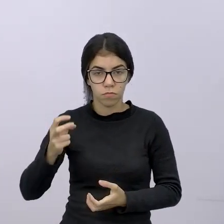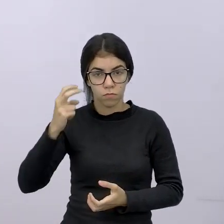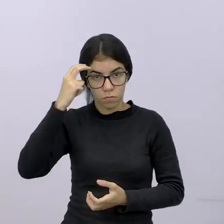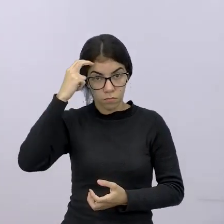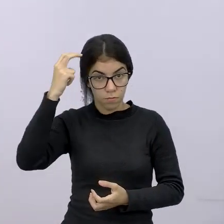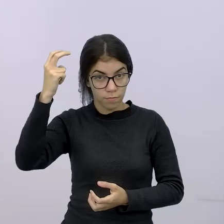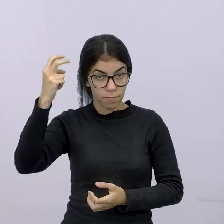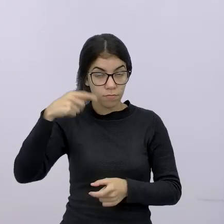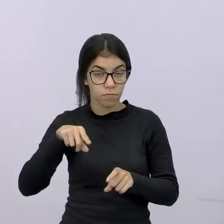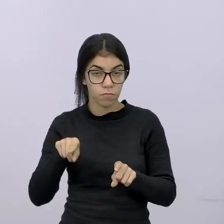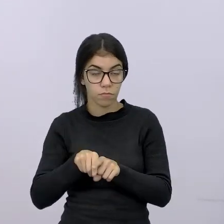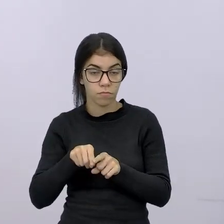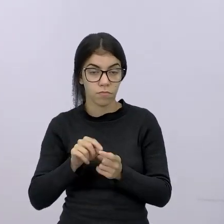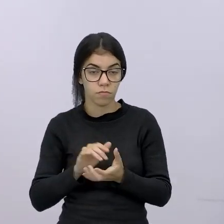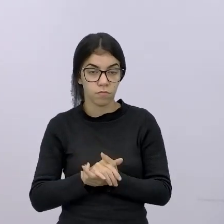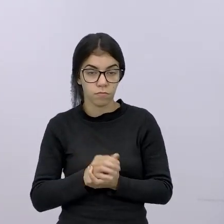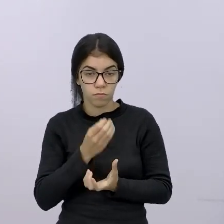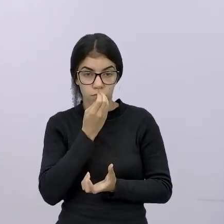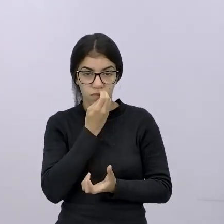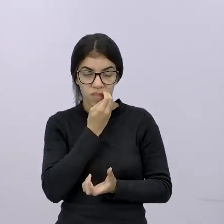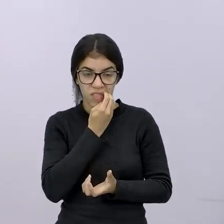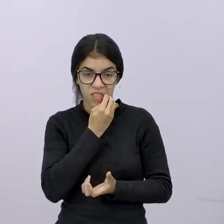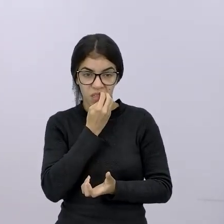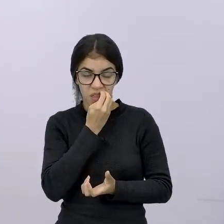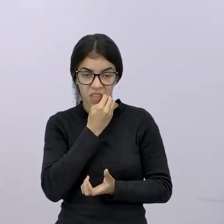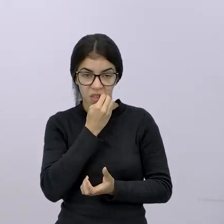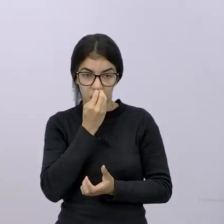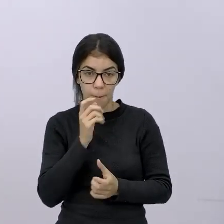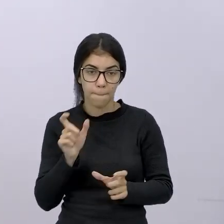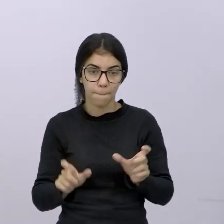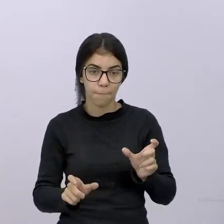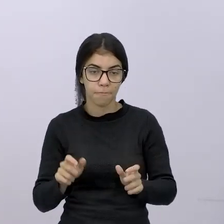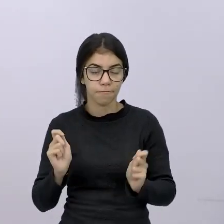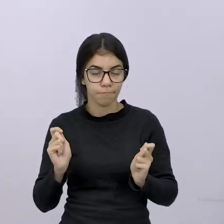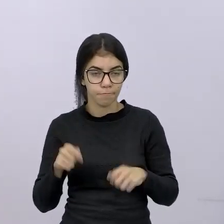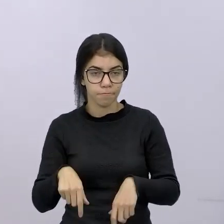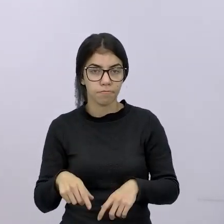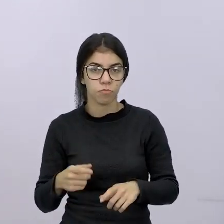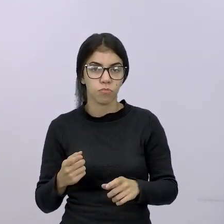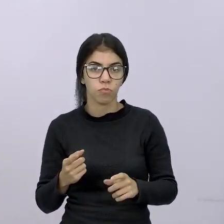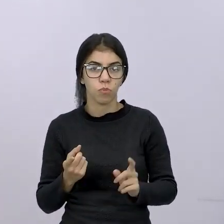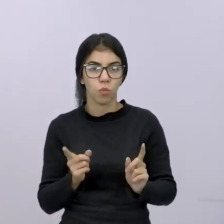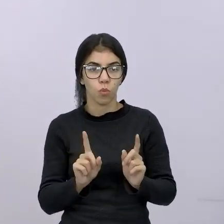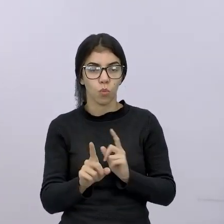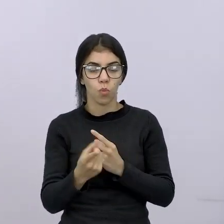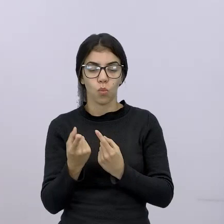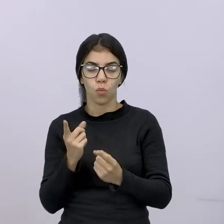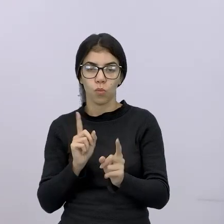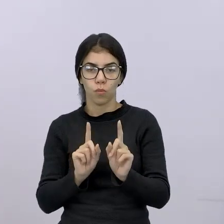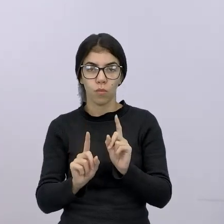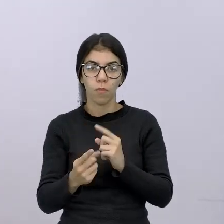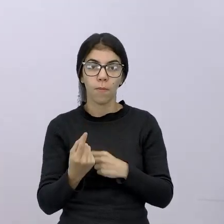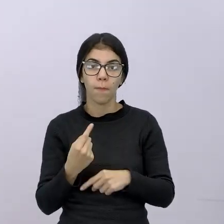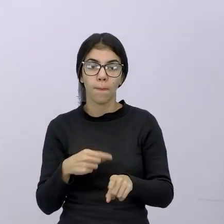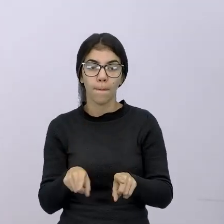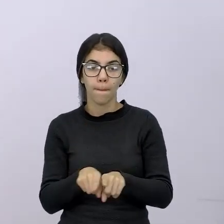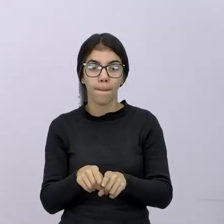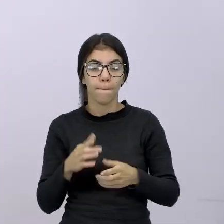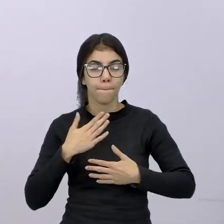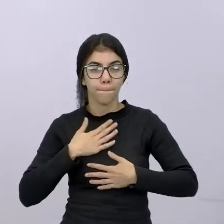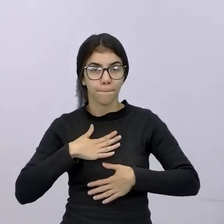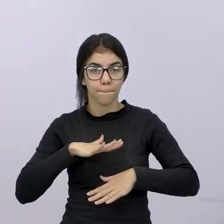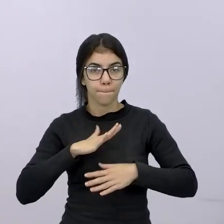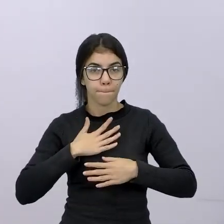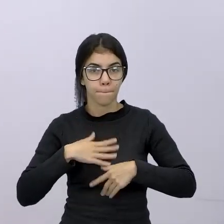inteligentes, mais nós nos tornamos pessoas também capazes de transitar de um lugar para o outro, né? Enfim, mais